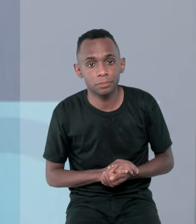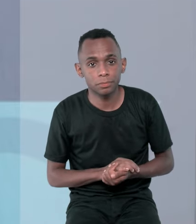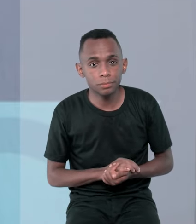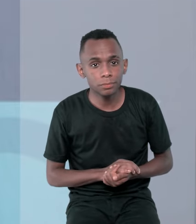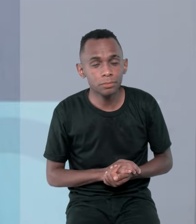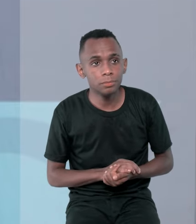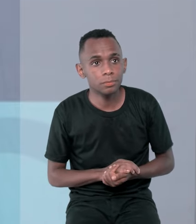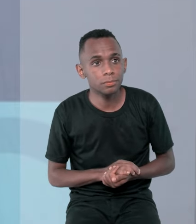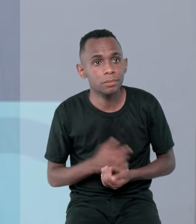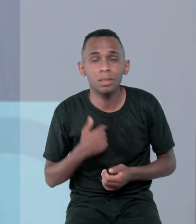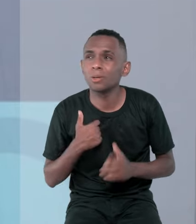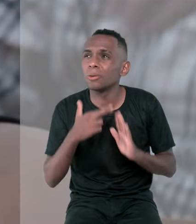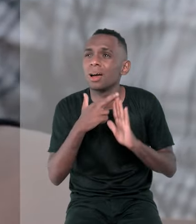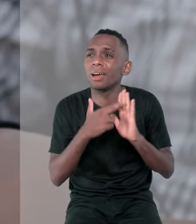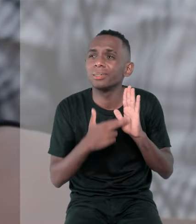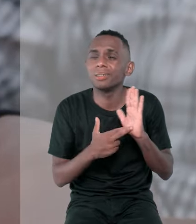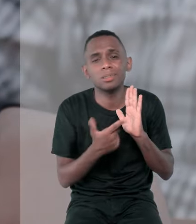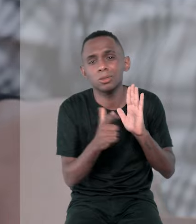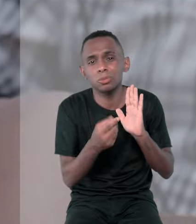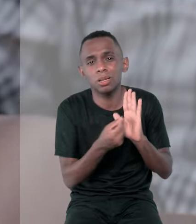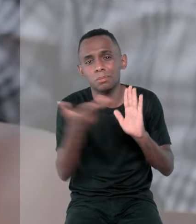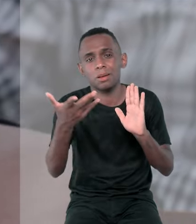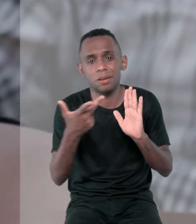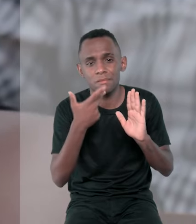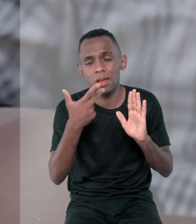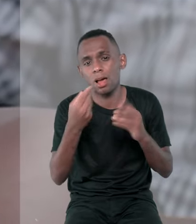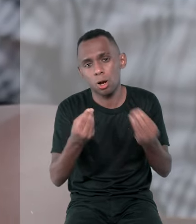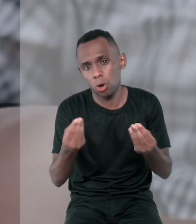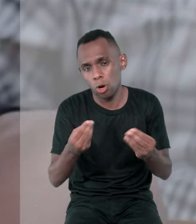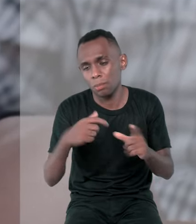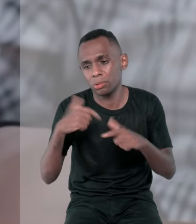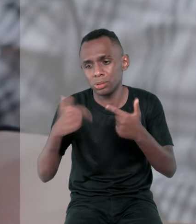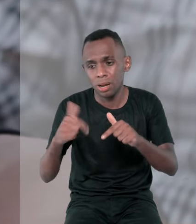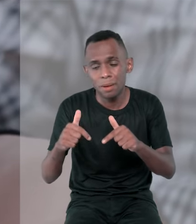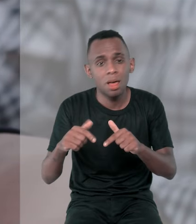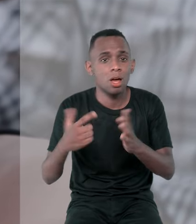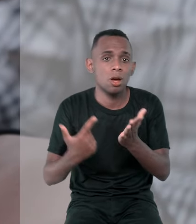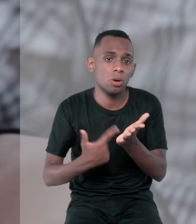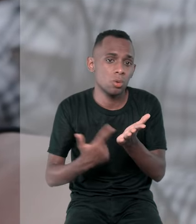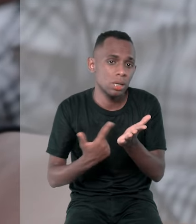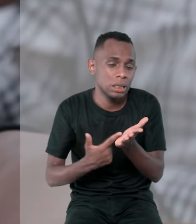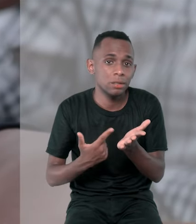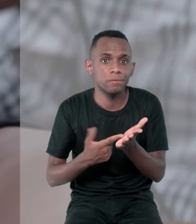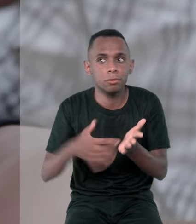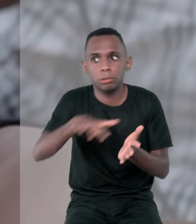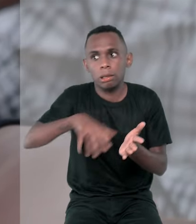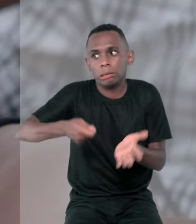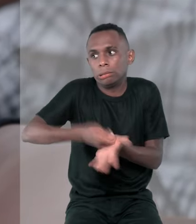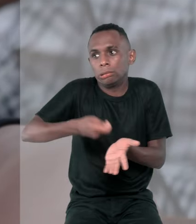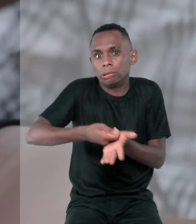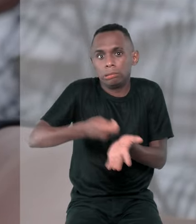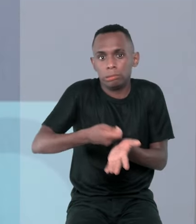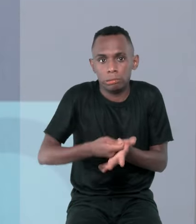Eu não tenho a receita assim, para dizer como trabalhar um livro num ambiente hostil. Na plateia,